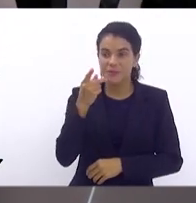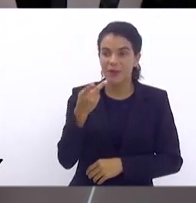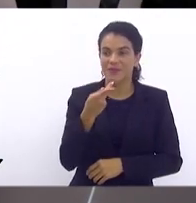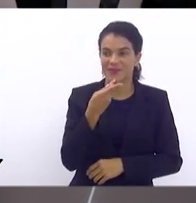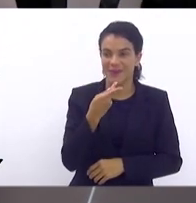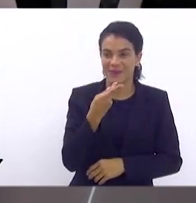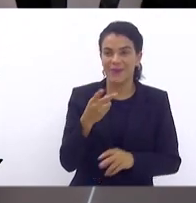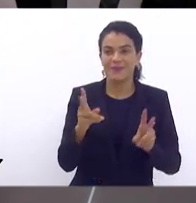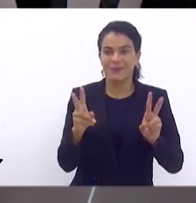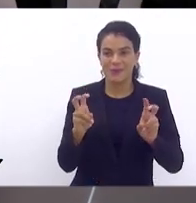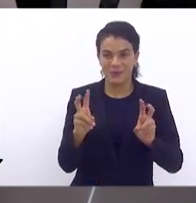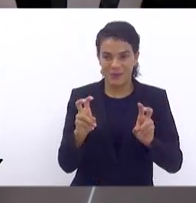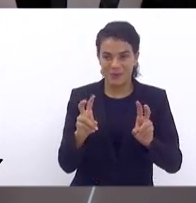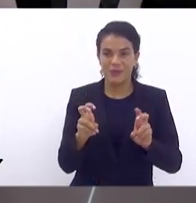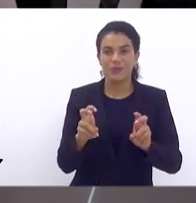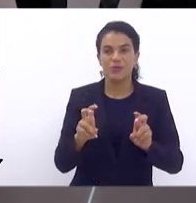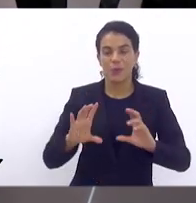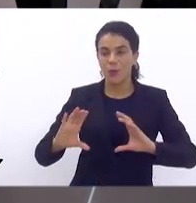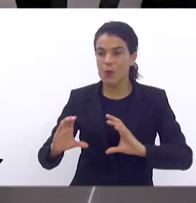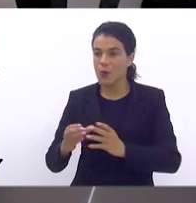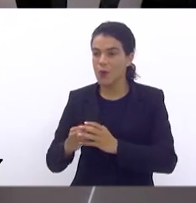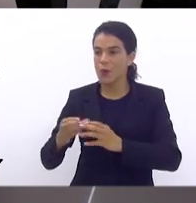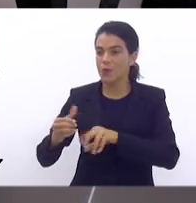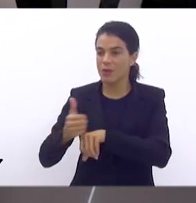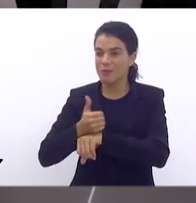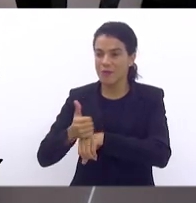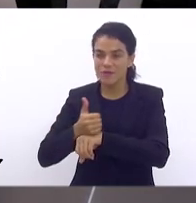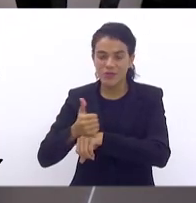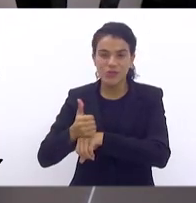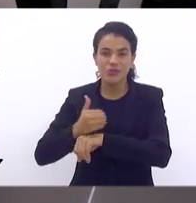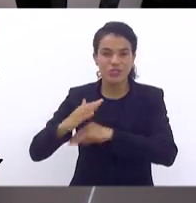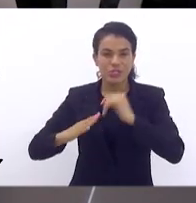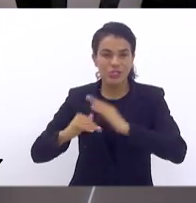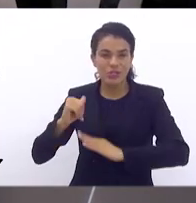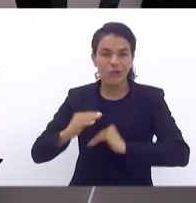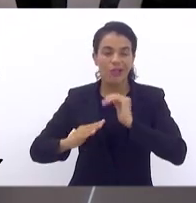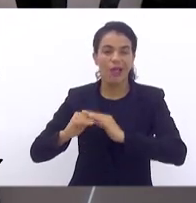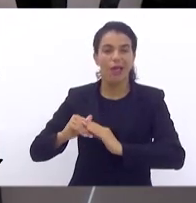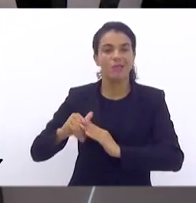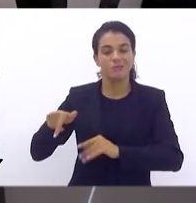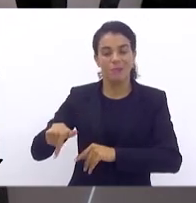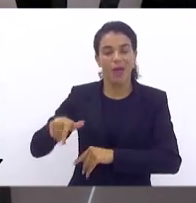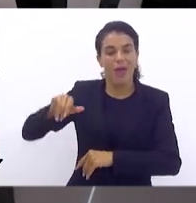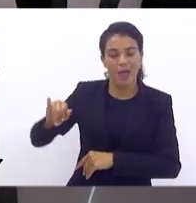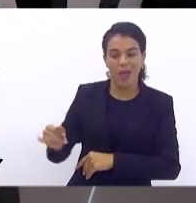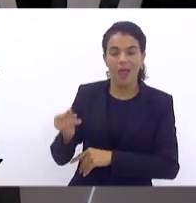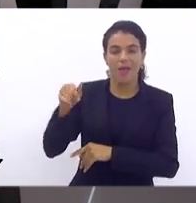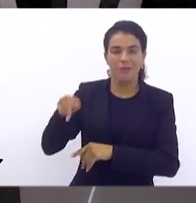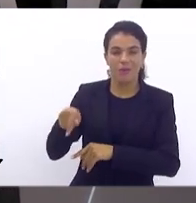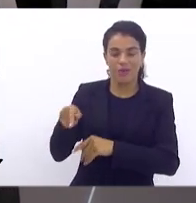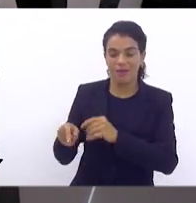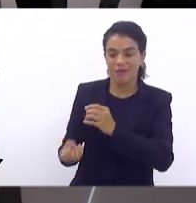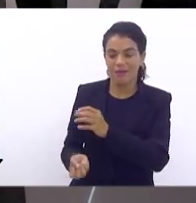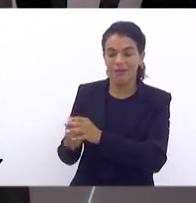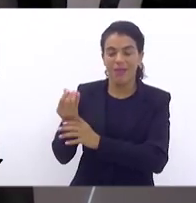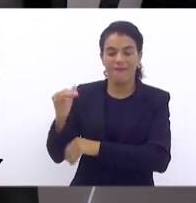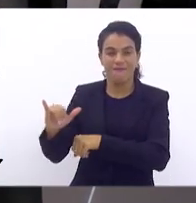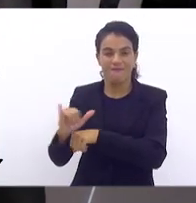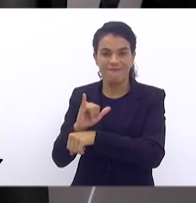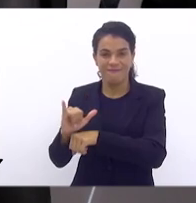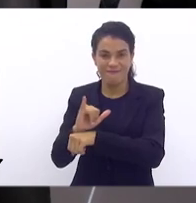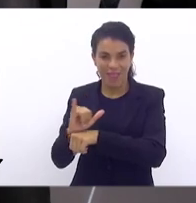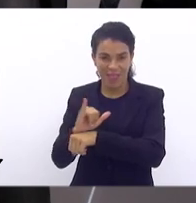uma espécie de junta de profissionais que seriam utilizar para serem utilizadas para o desenvolvimento dessas ferramentas tecnológicas